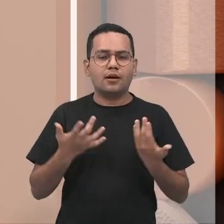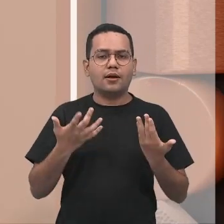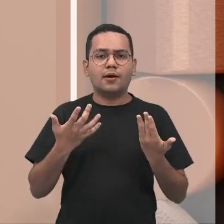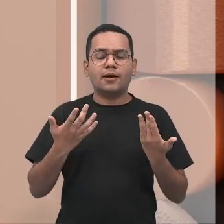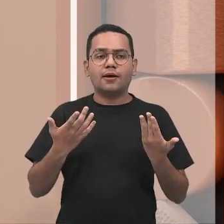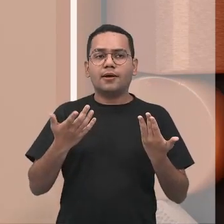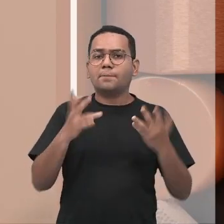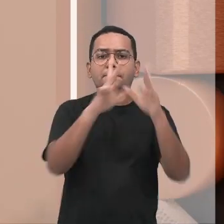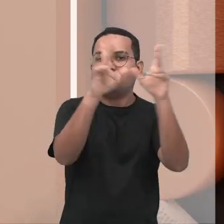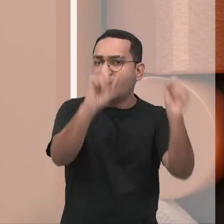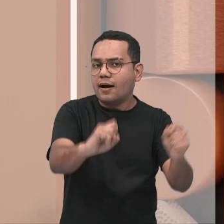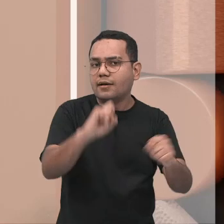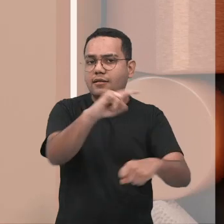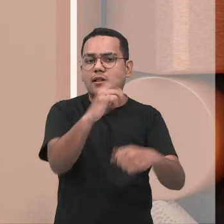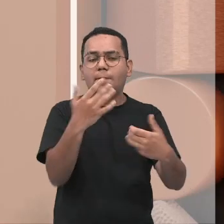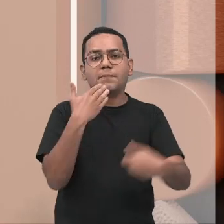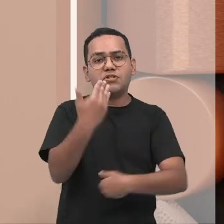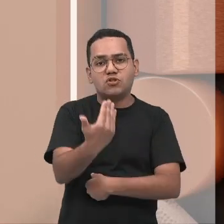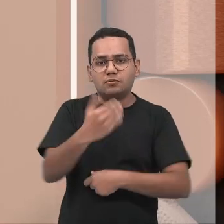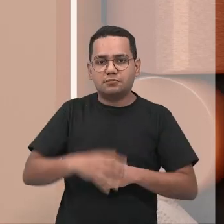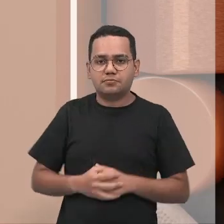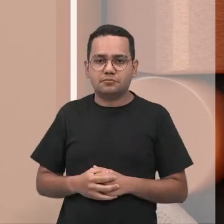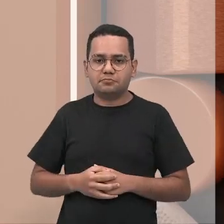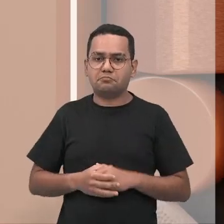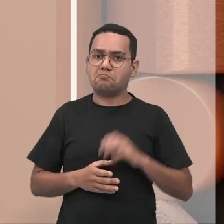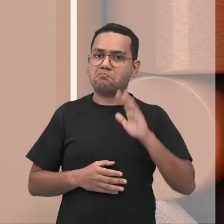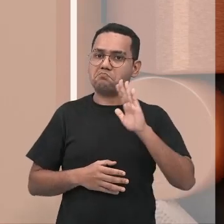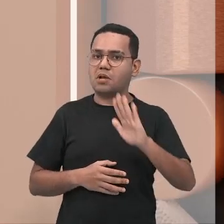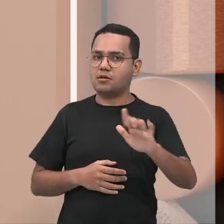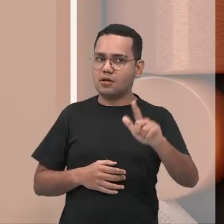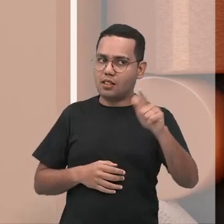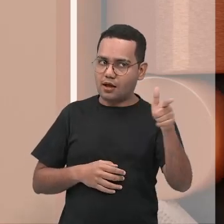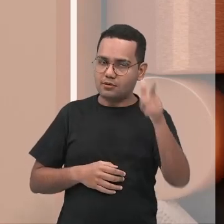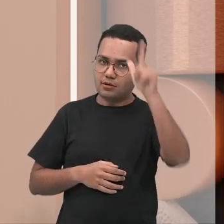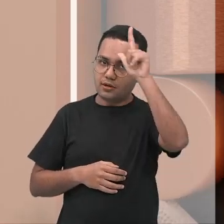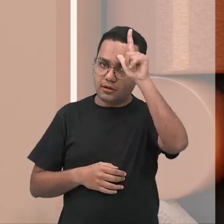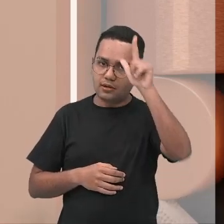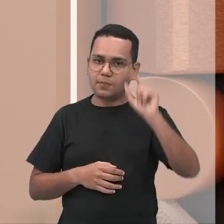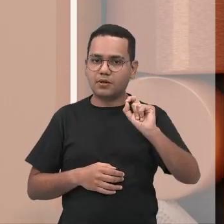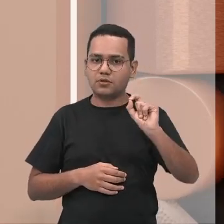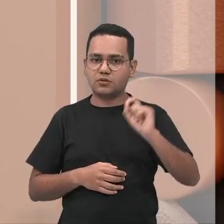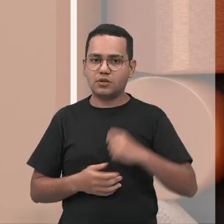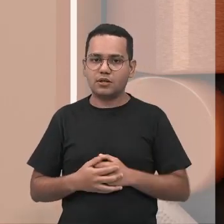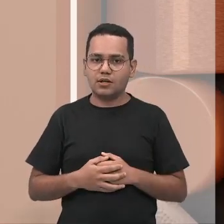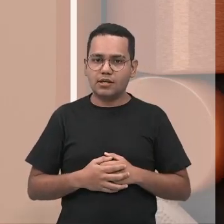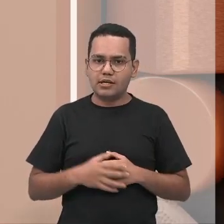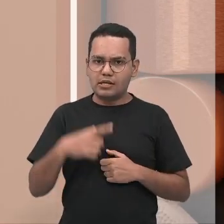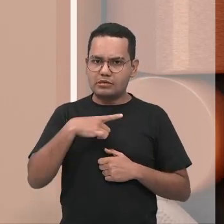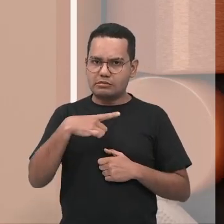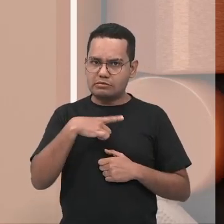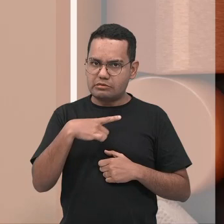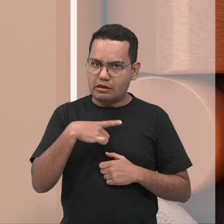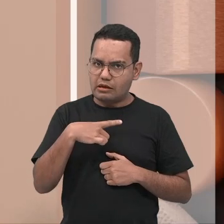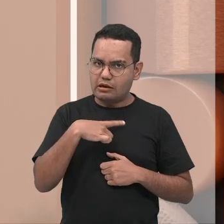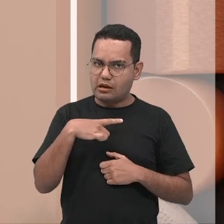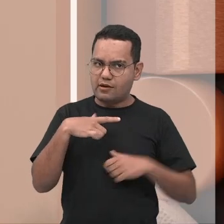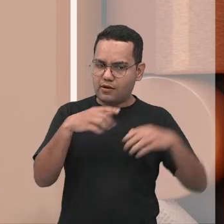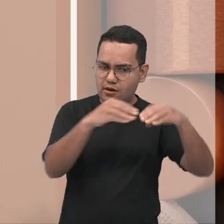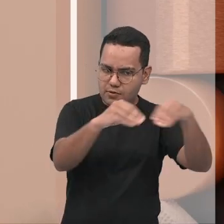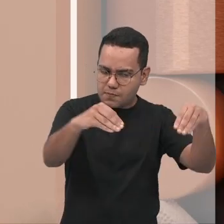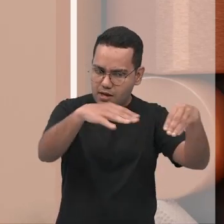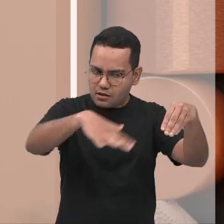rendição. Só um detalhe, galera. A Alemanha, na Primeira Guerra Mundial, ela não teve o seu território plenamente invadido,